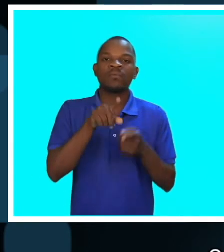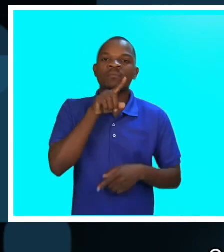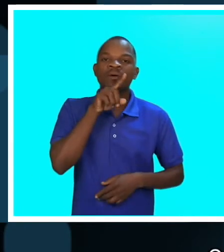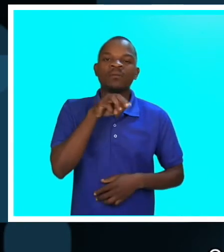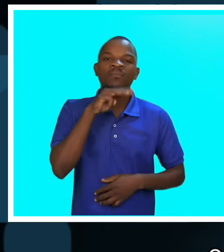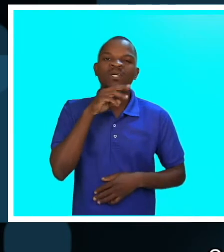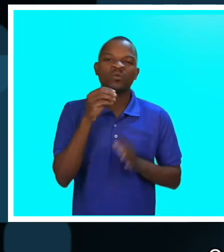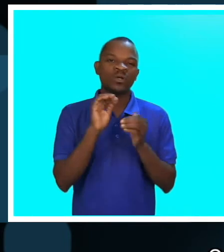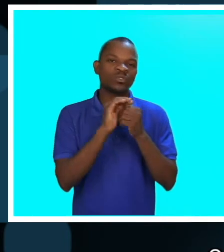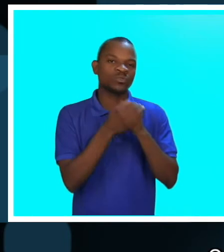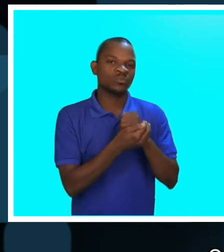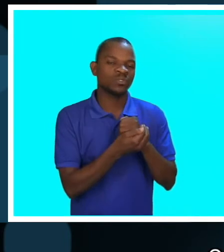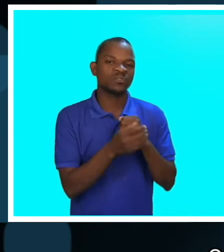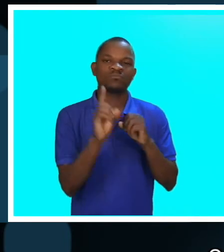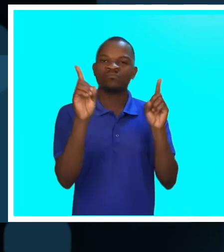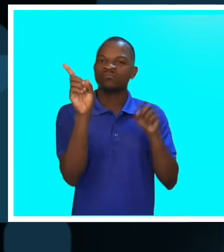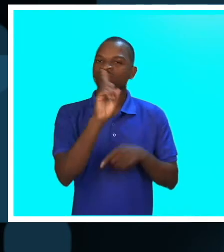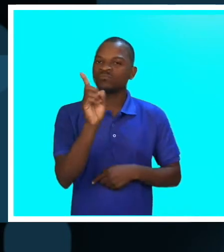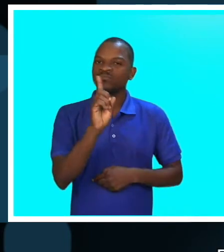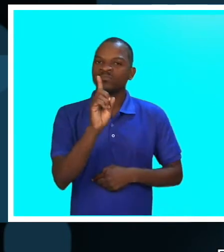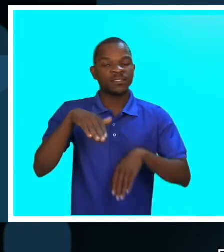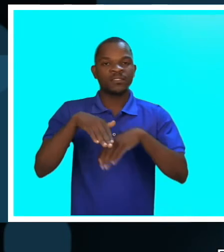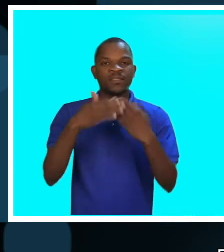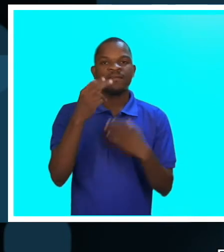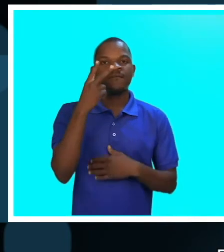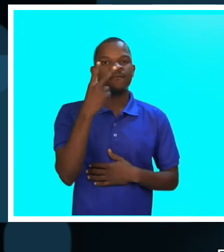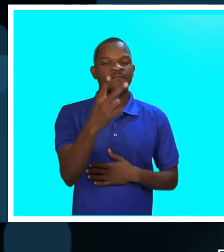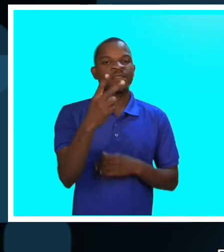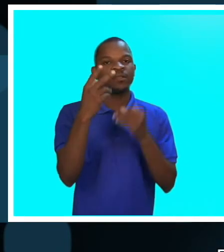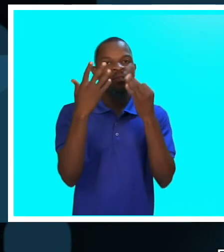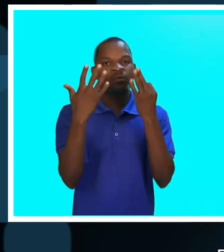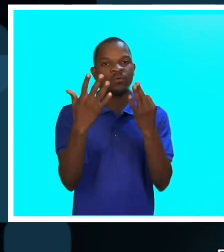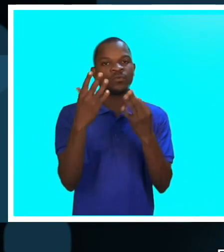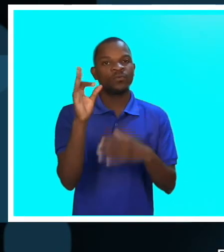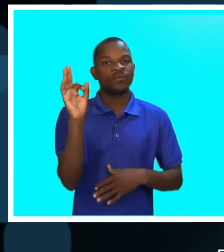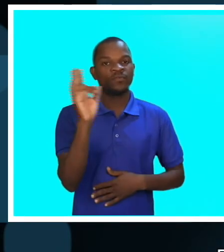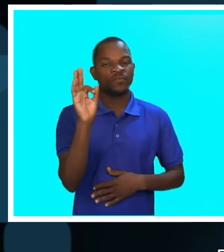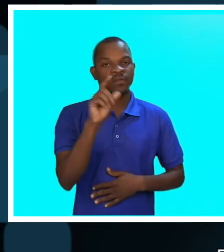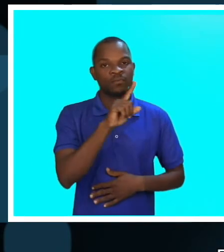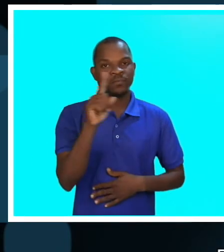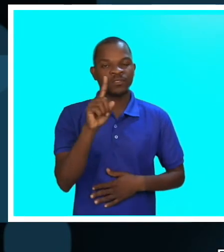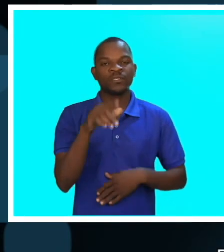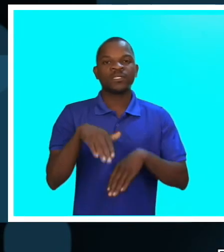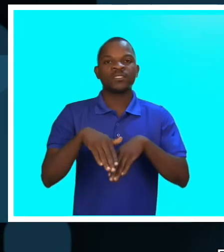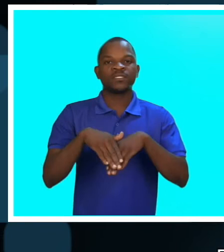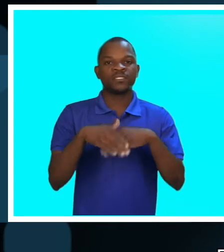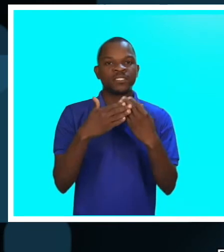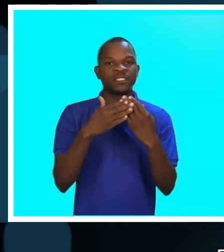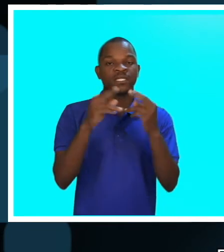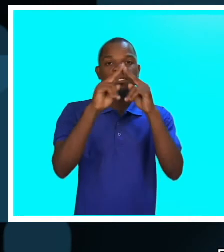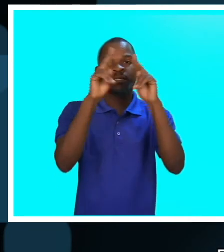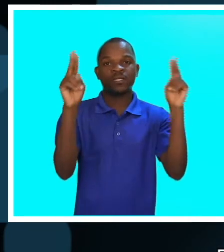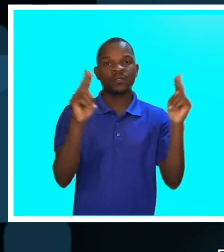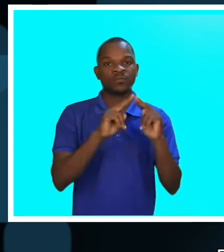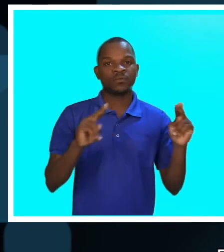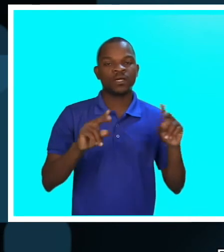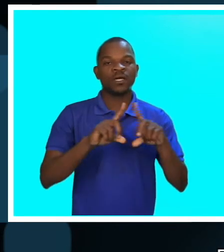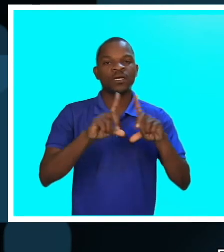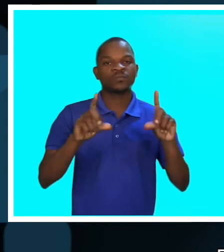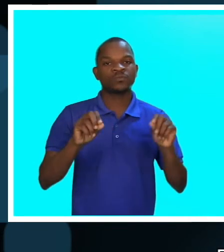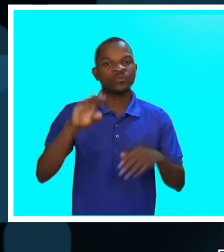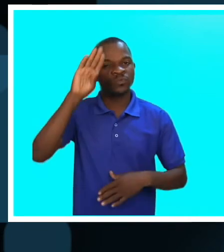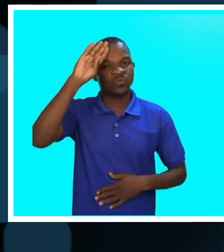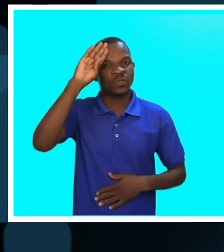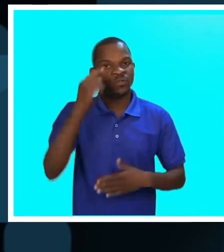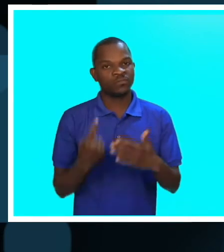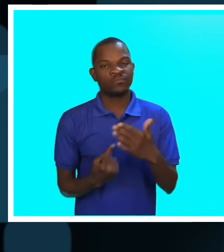que os pais não escondam essas crianças. Sabe-se que no dia 28 de fevereiro é o Dia Internacional das Doenças